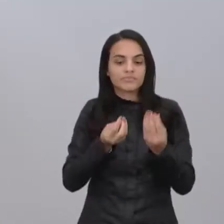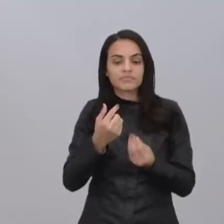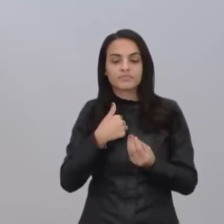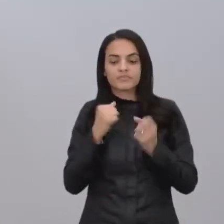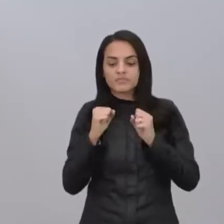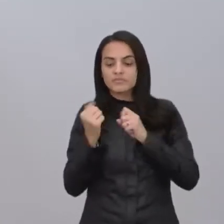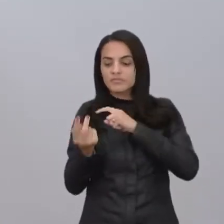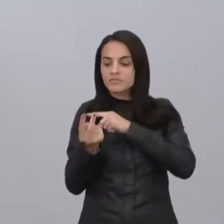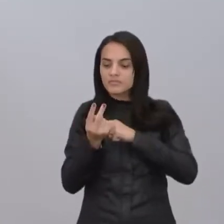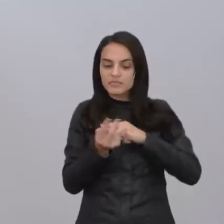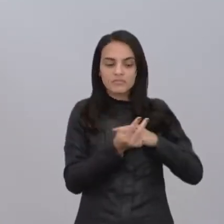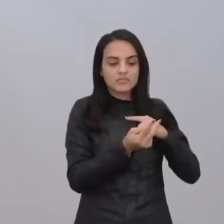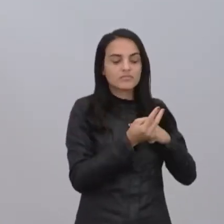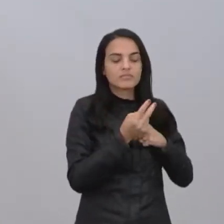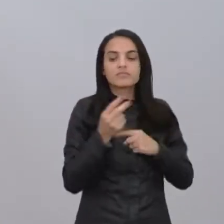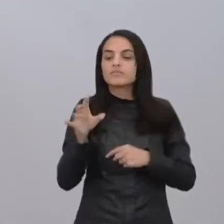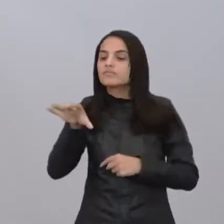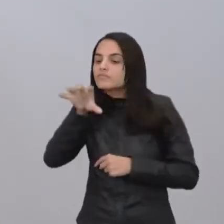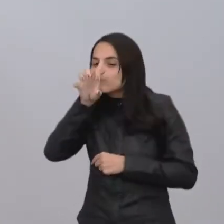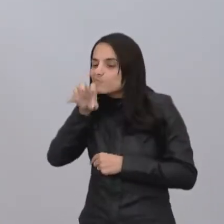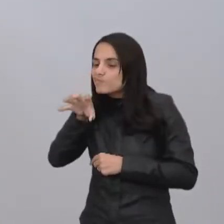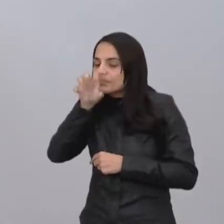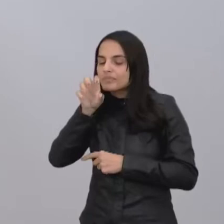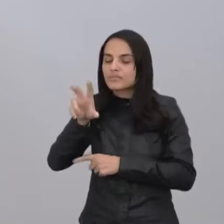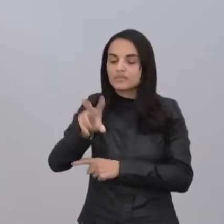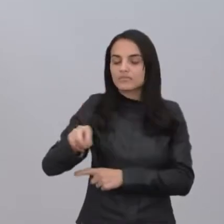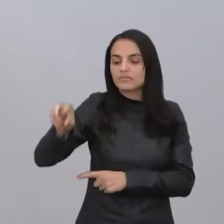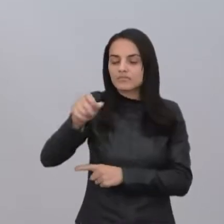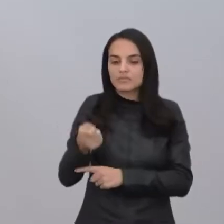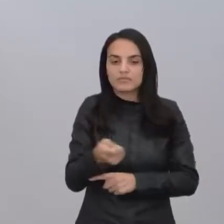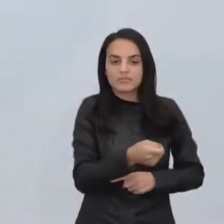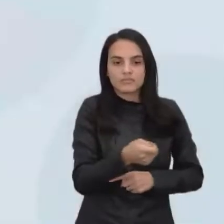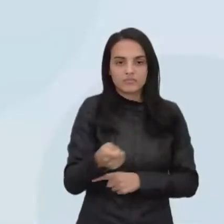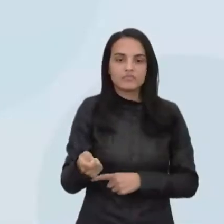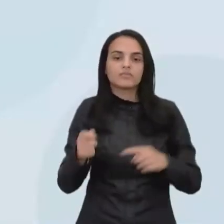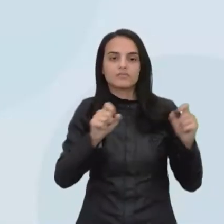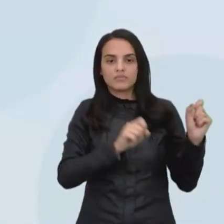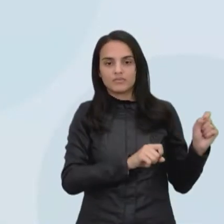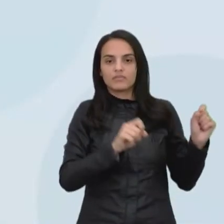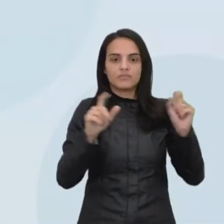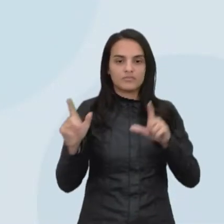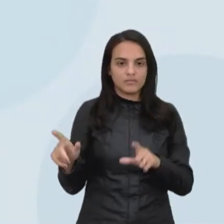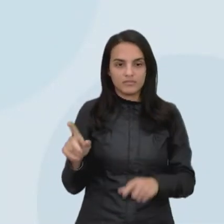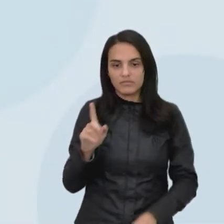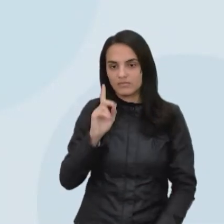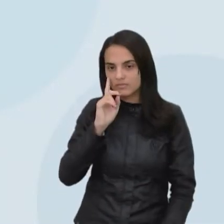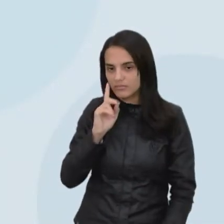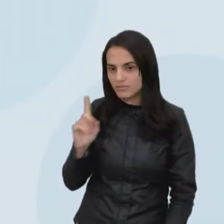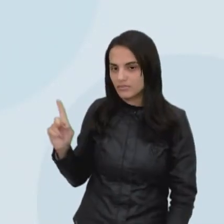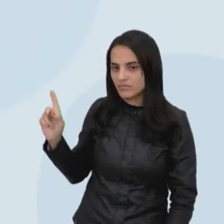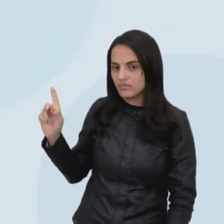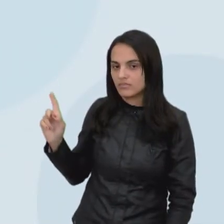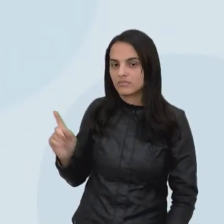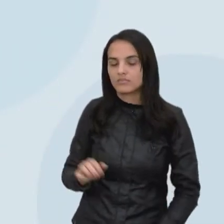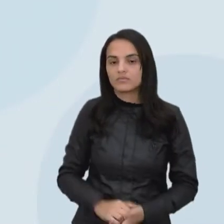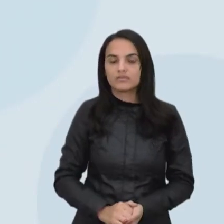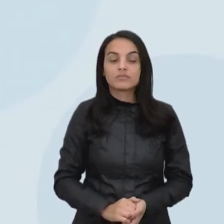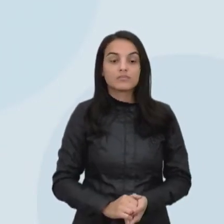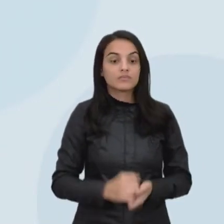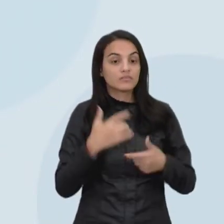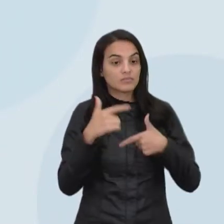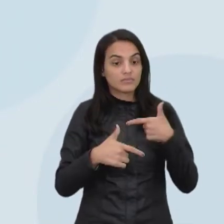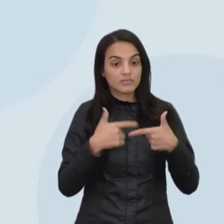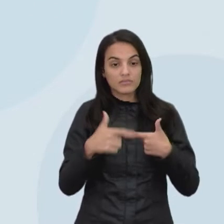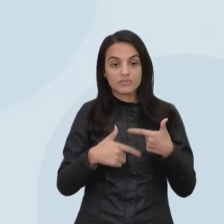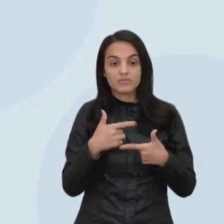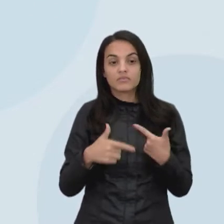eu não me contamine com essas substâncias? E aí vai aparecer na tela para vocês justamente isso. Para os